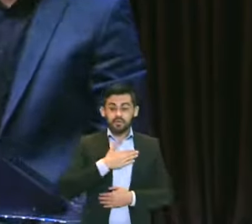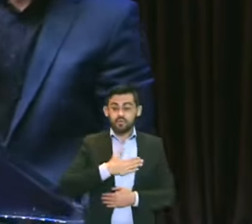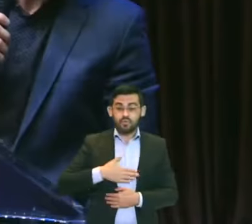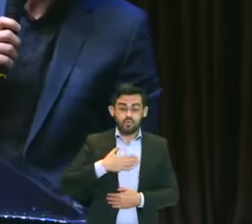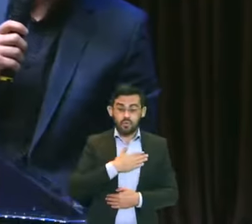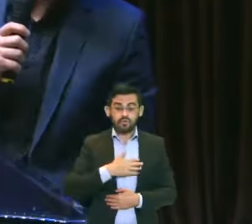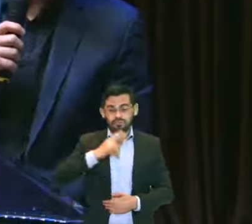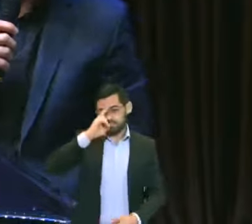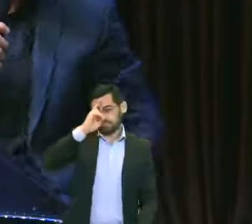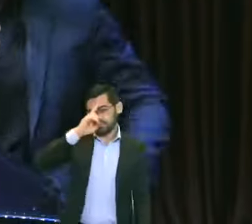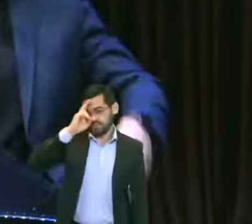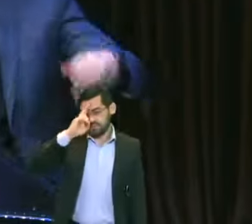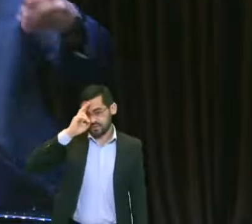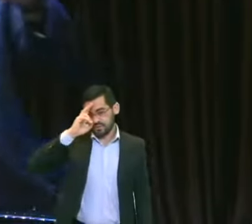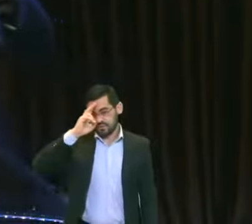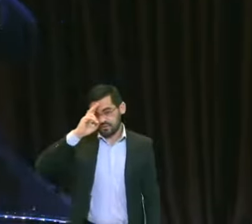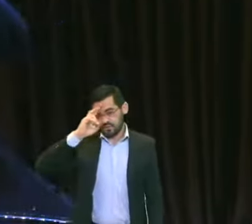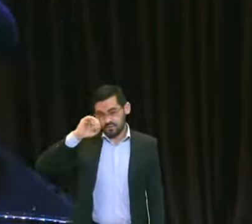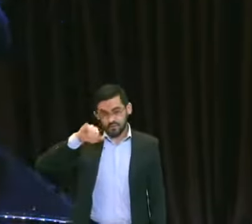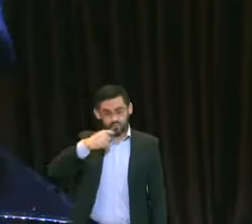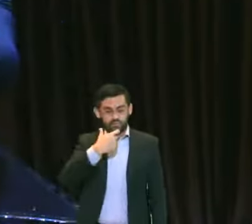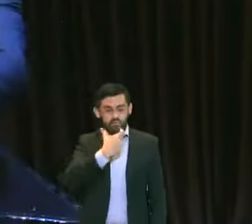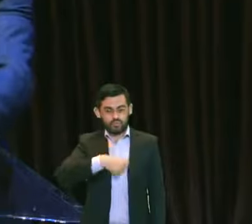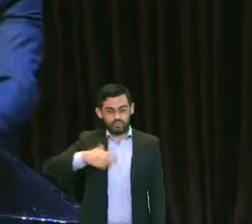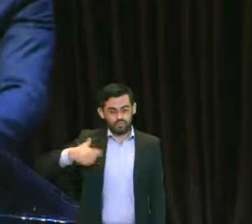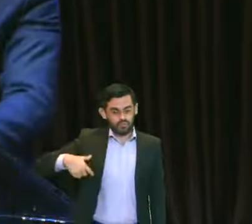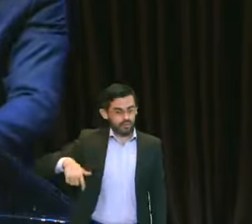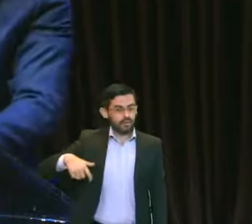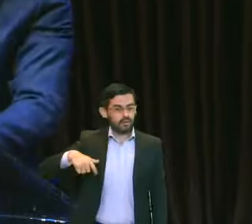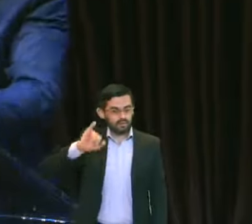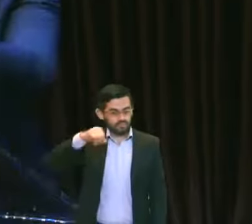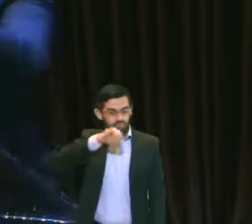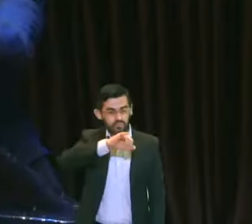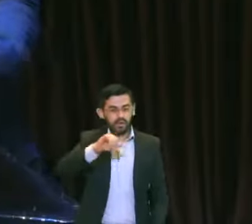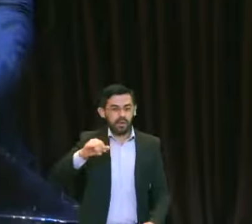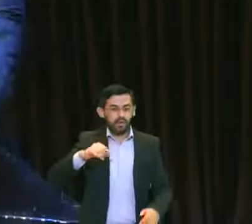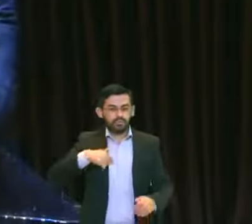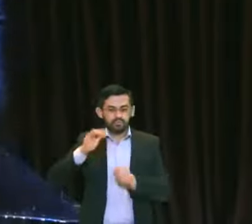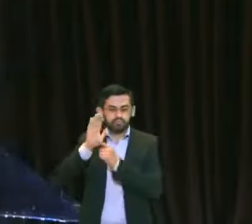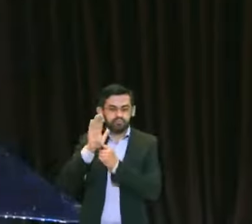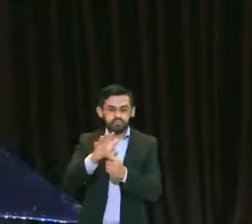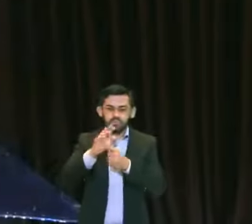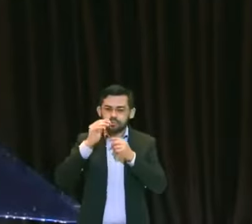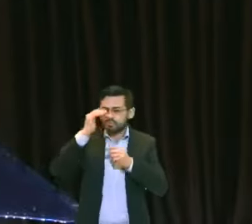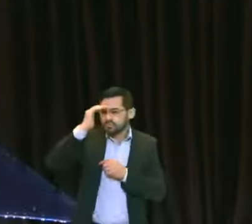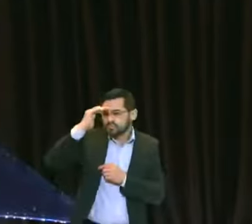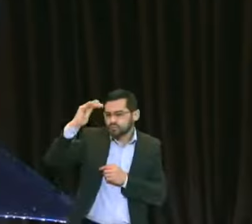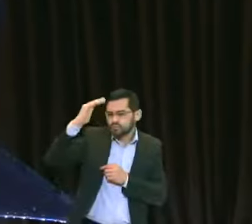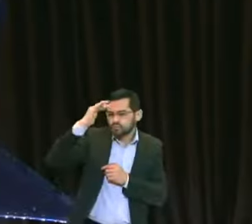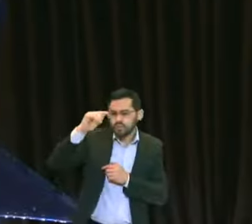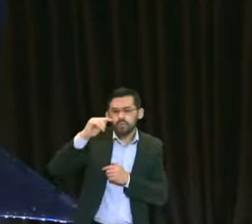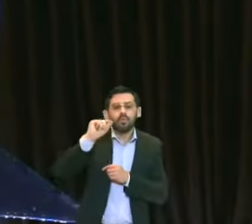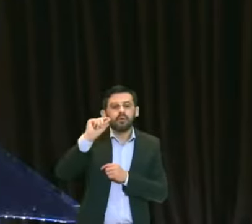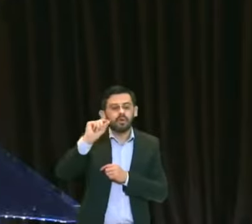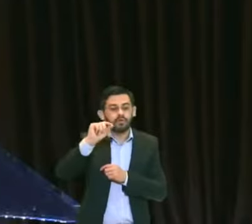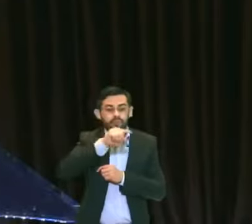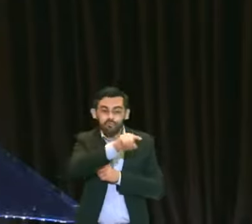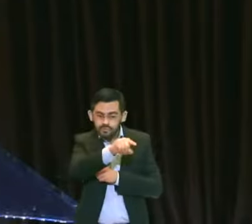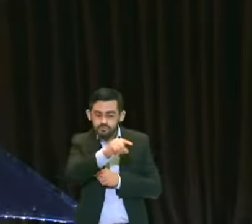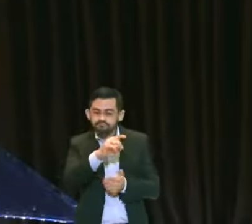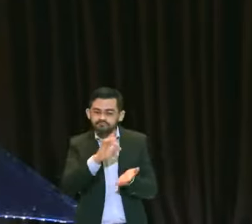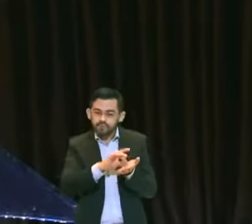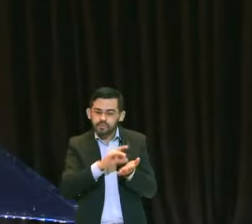José. Deus dá um sonho para José, uma revelação. Você vai ser